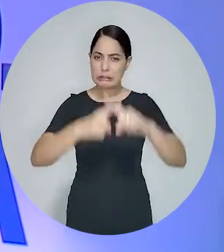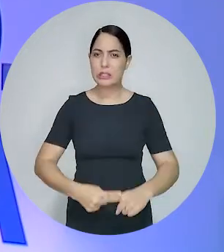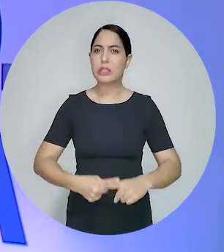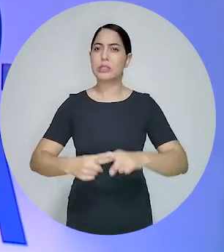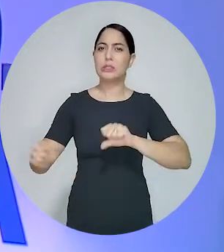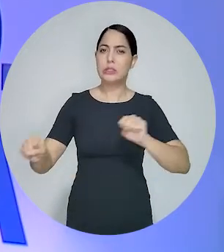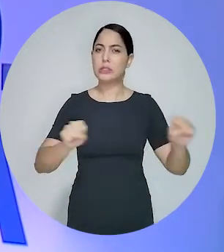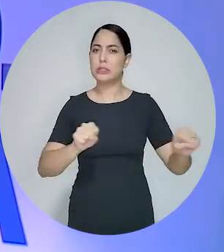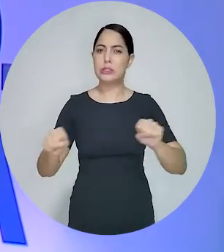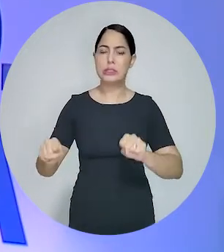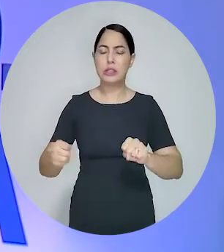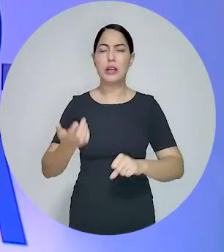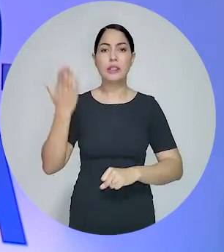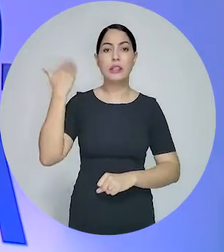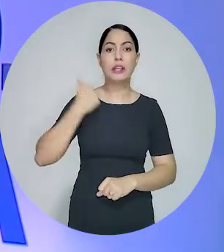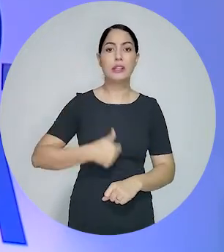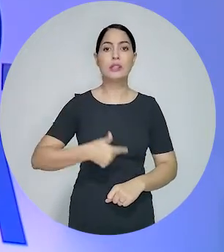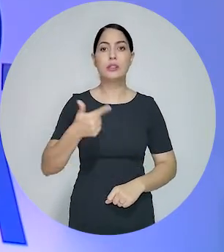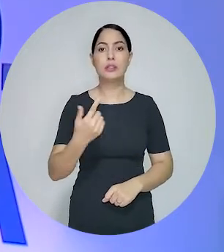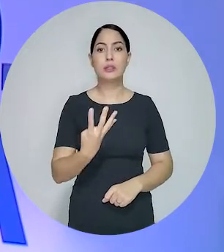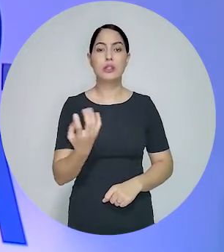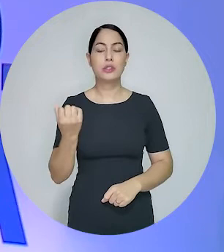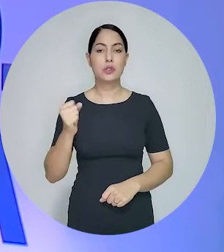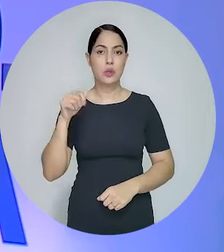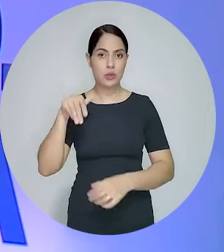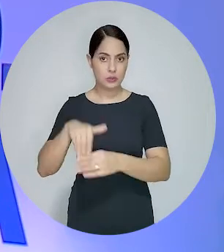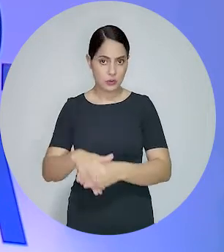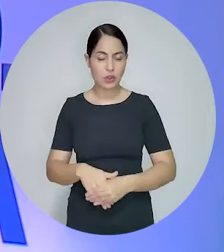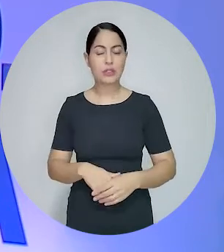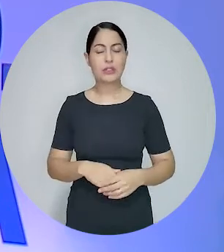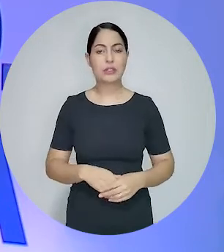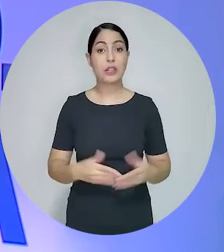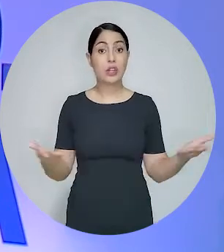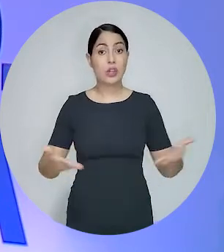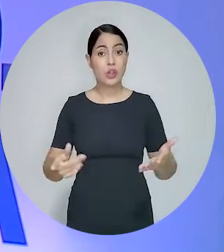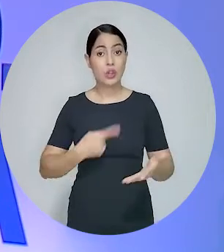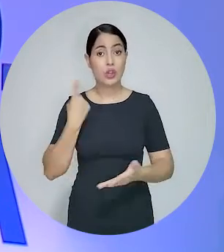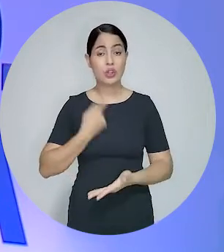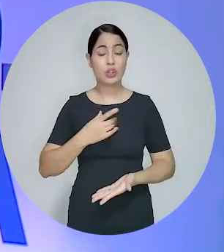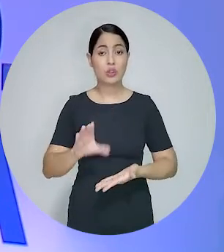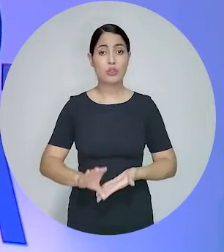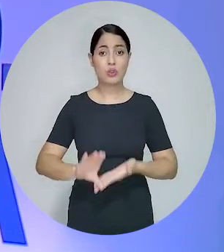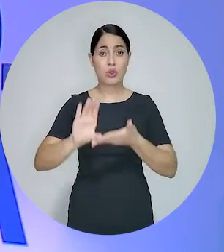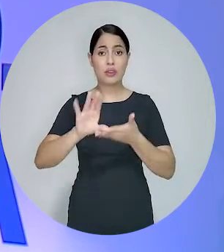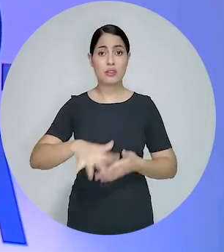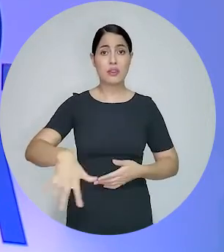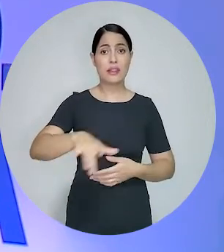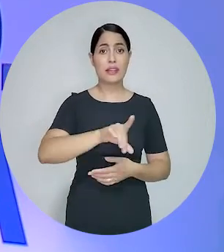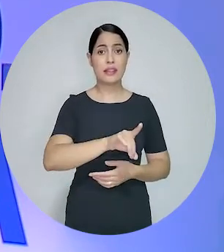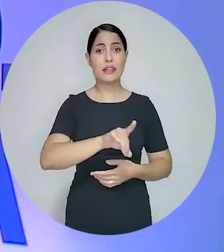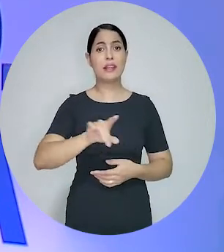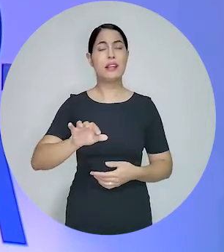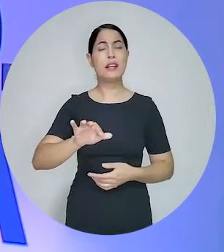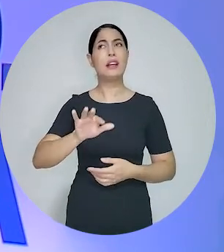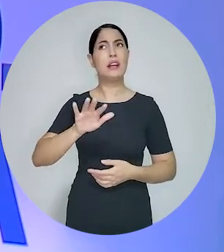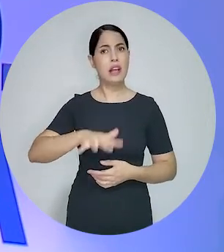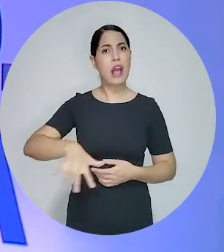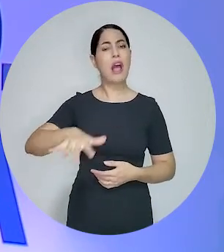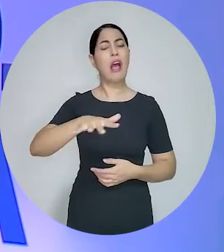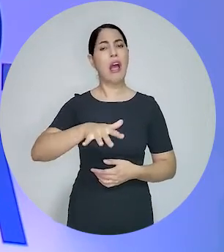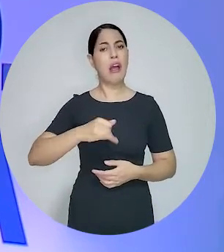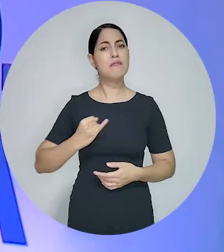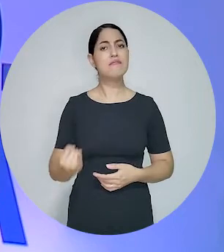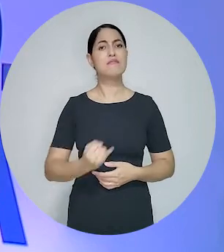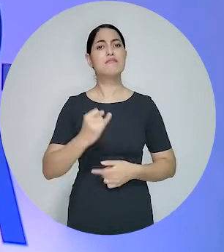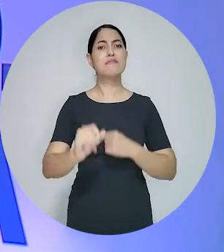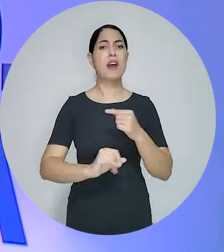ganhamos a eleição muito dura, por 248 votos à época, e montamos um conselho que hoje a gente tem a exata noção e dimensão de quão